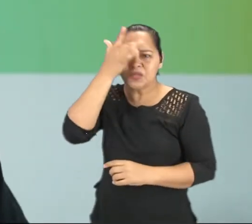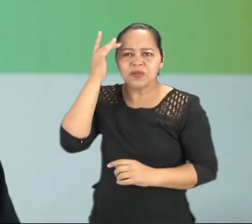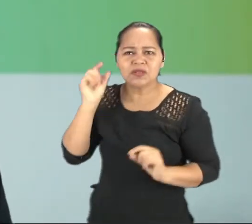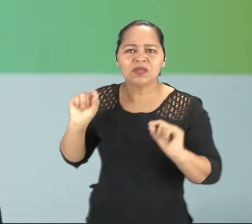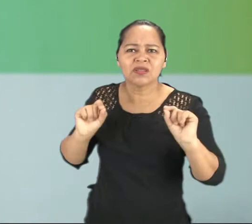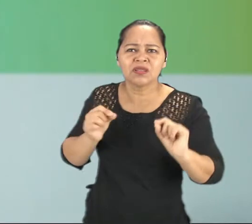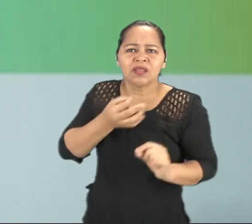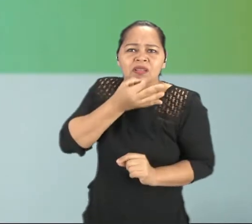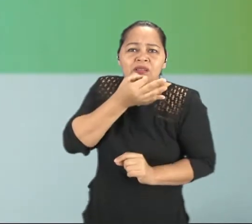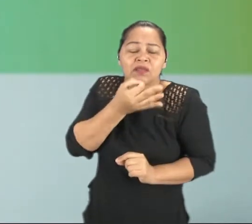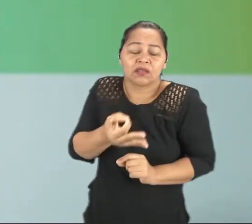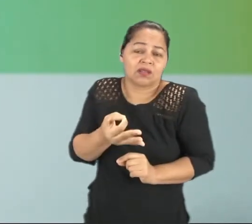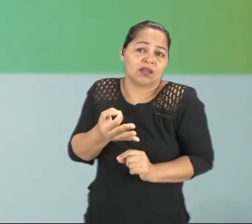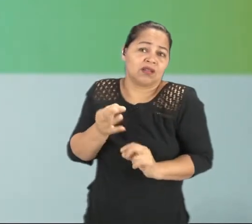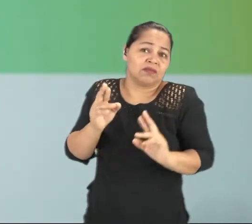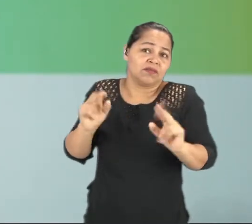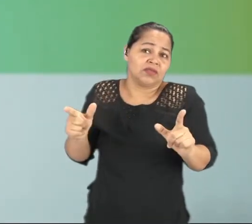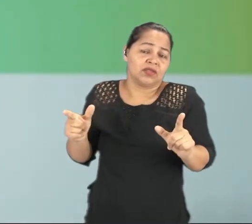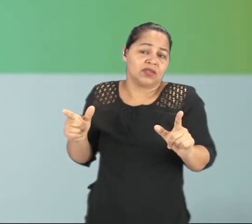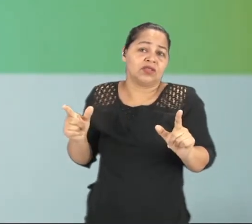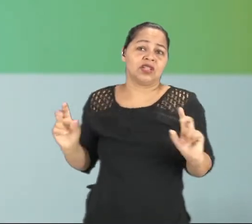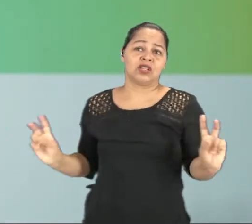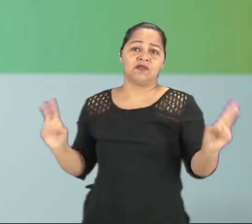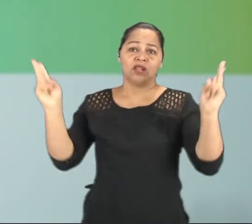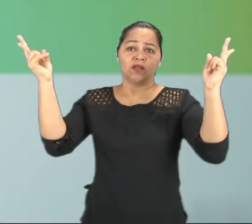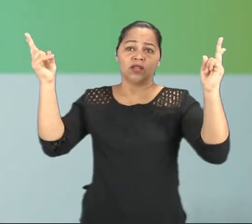que têm alguma coisa do que as pessoas